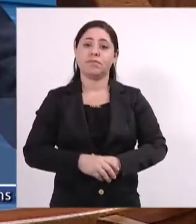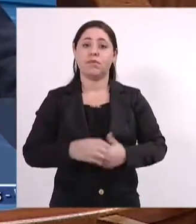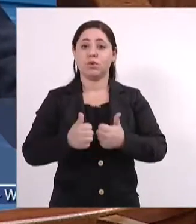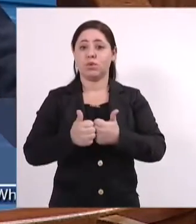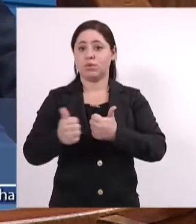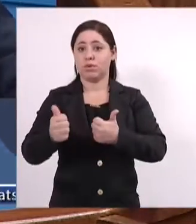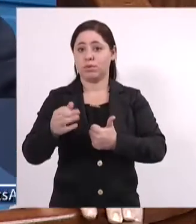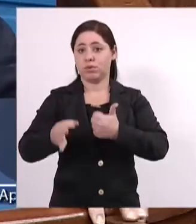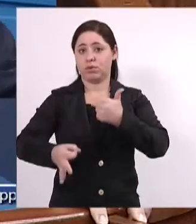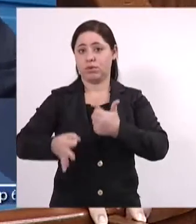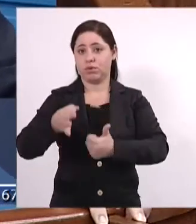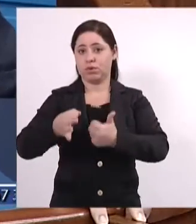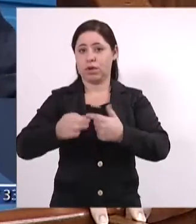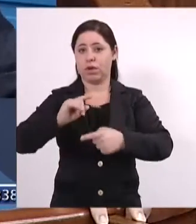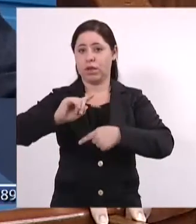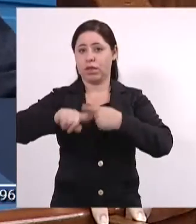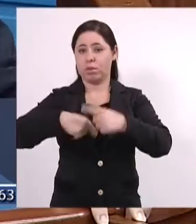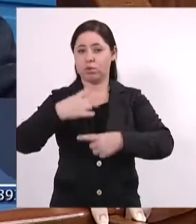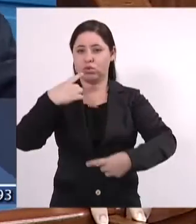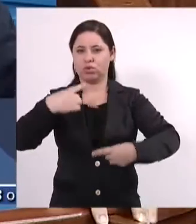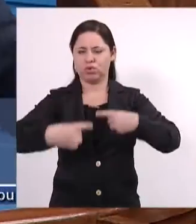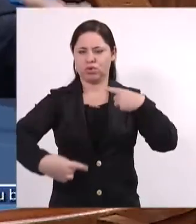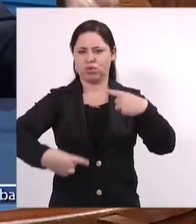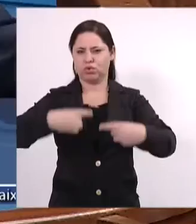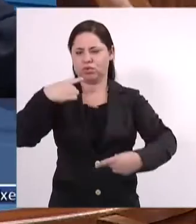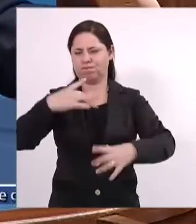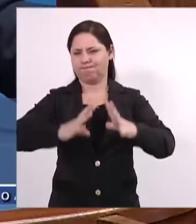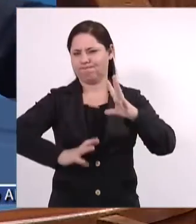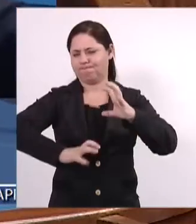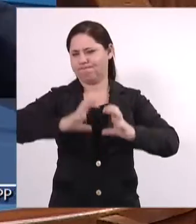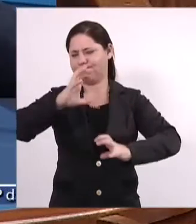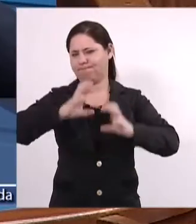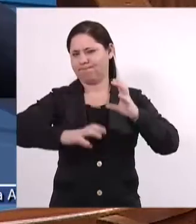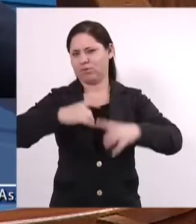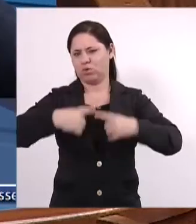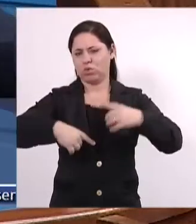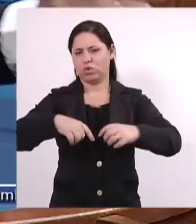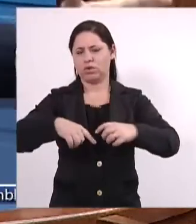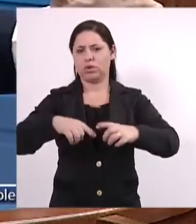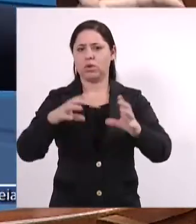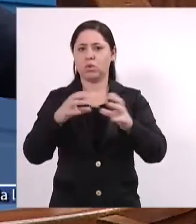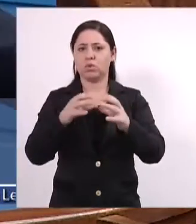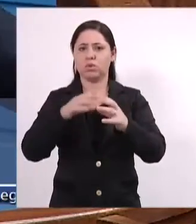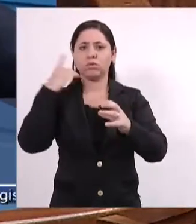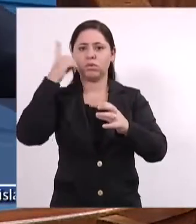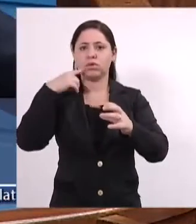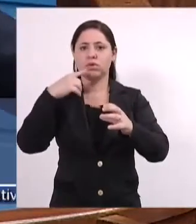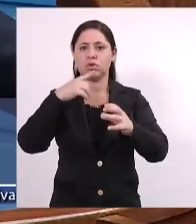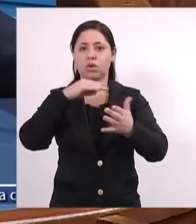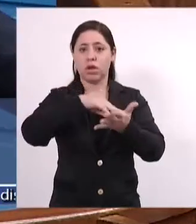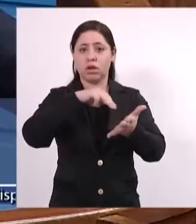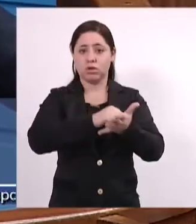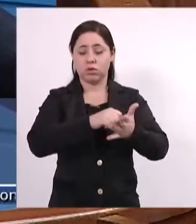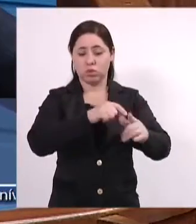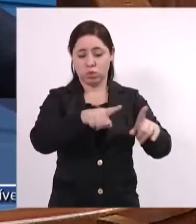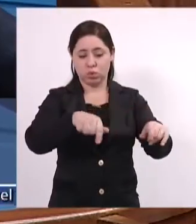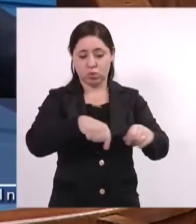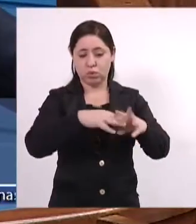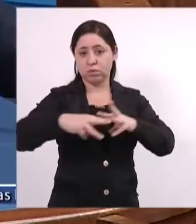de Justiça, depois de nós discutirmos na Frente Parlamentar de Regularização